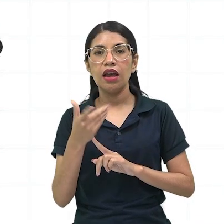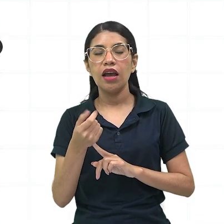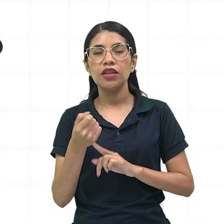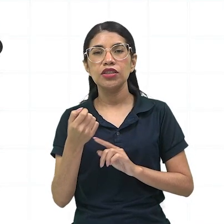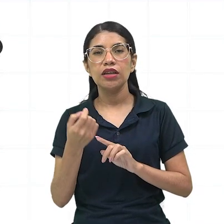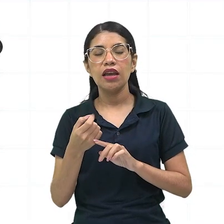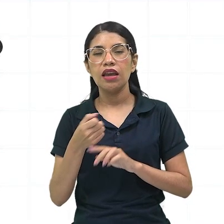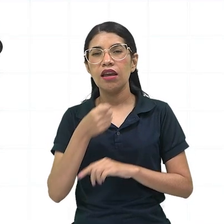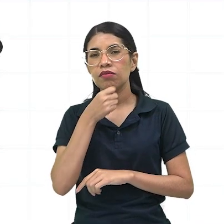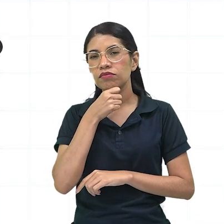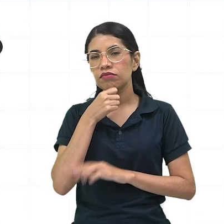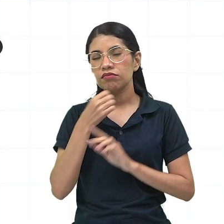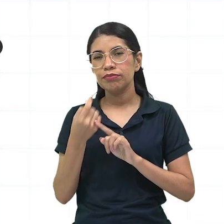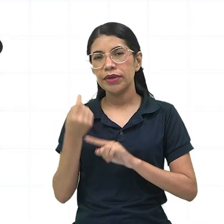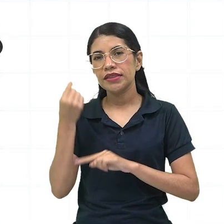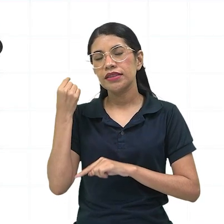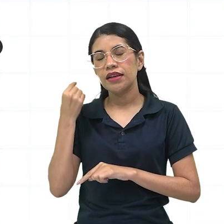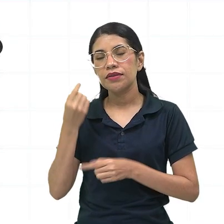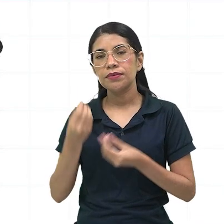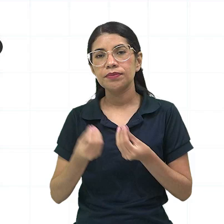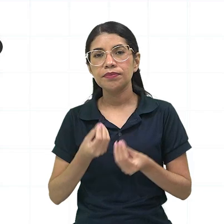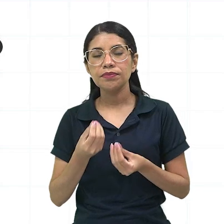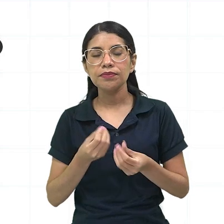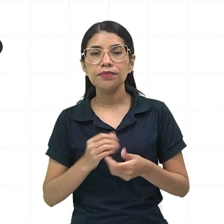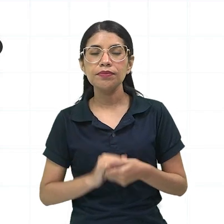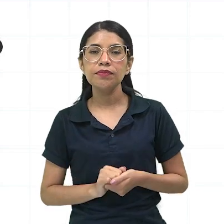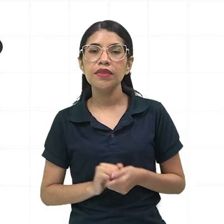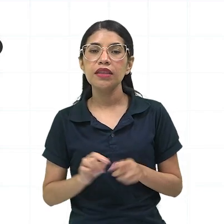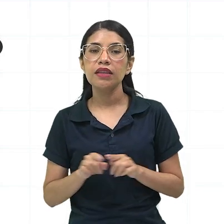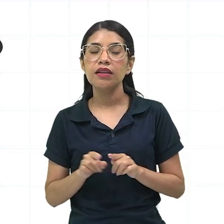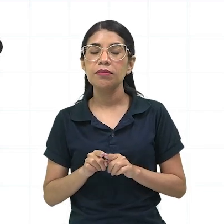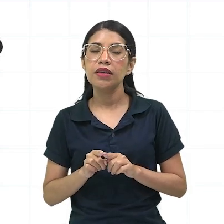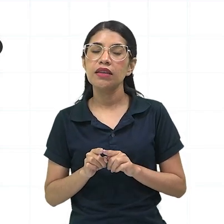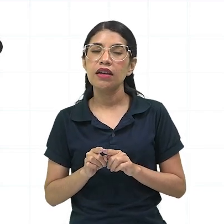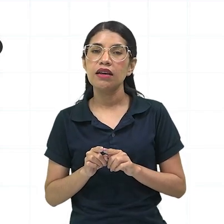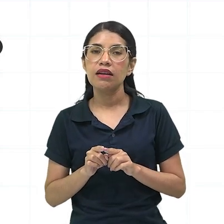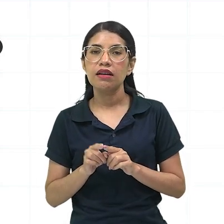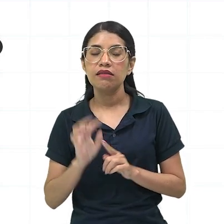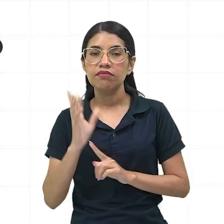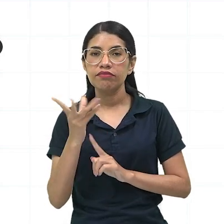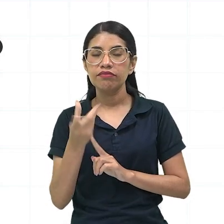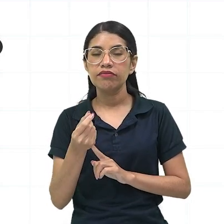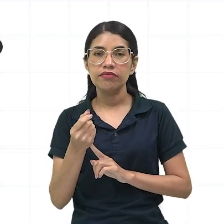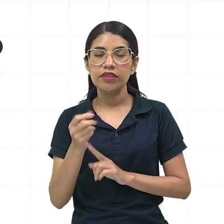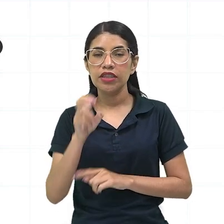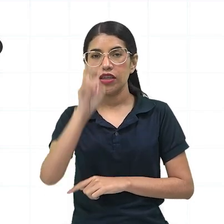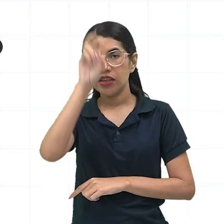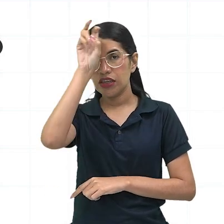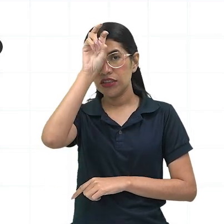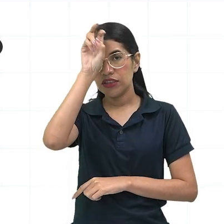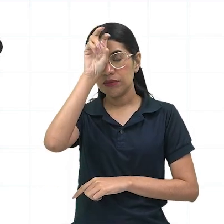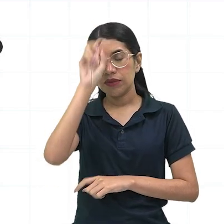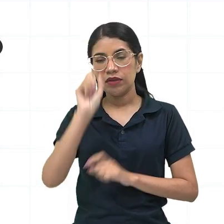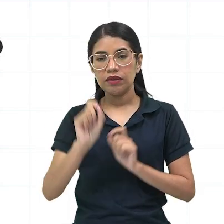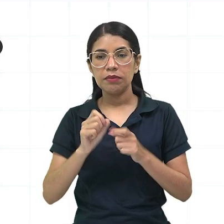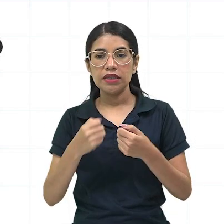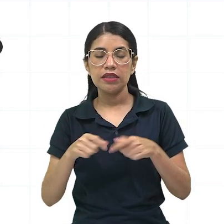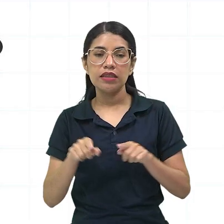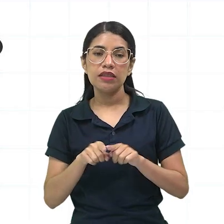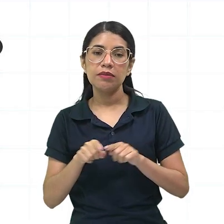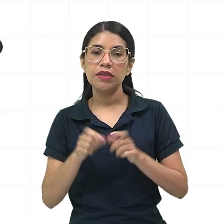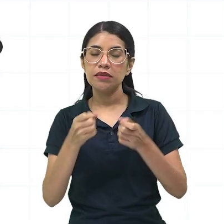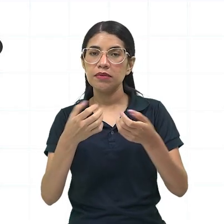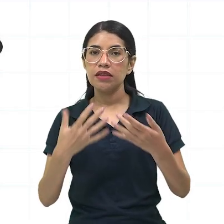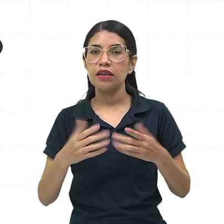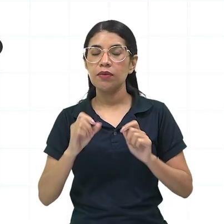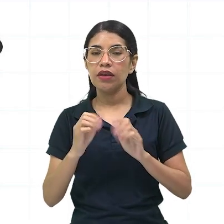antiga. E nesta arte antiga, nós falamos sobre a arte egípcia. E falar de arte egípcia, a gente precisa falar um pouco